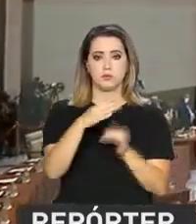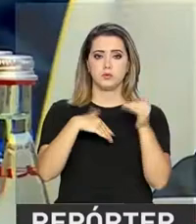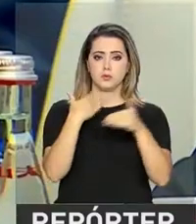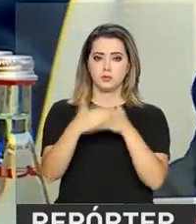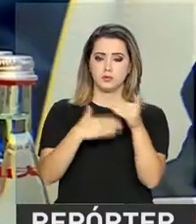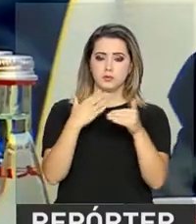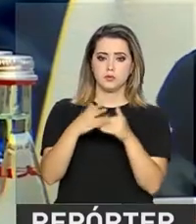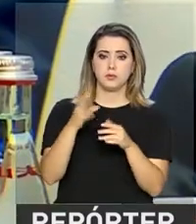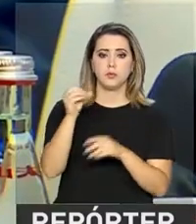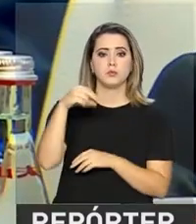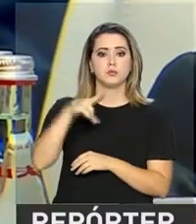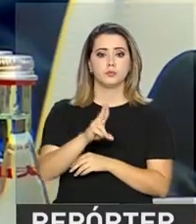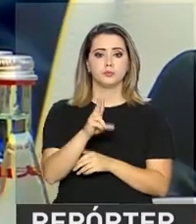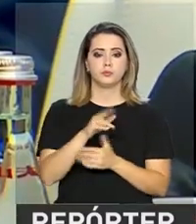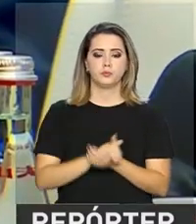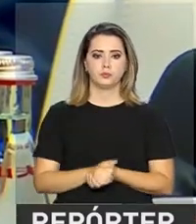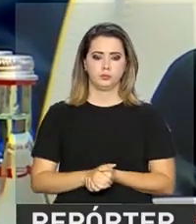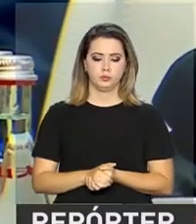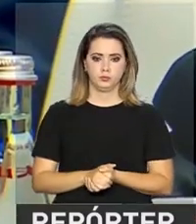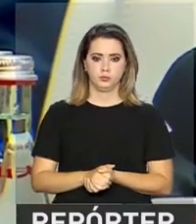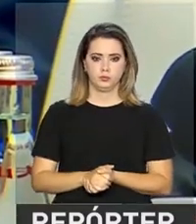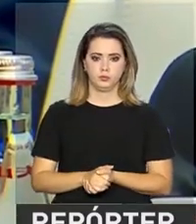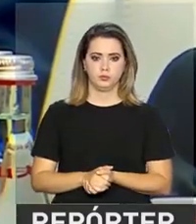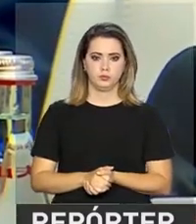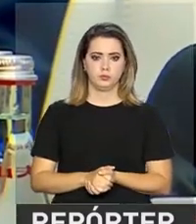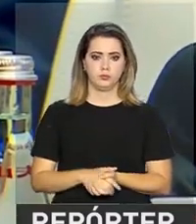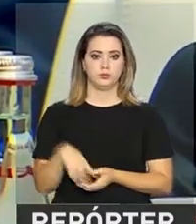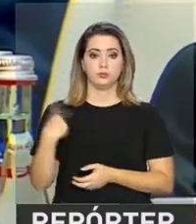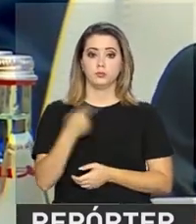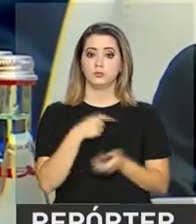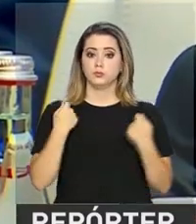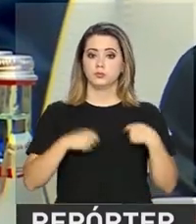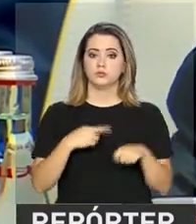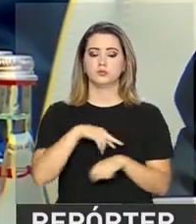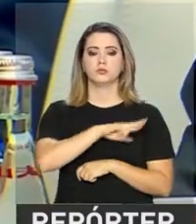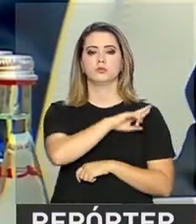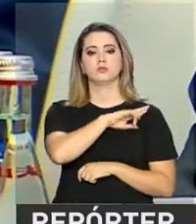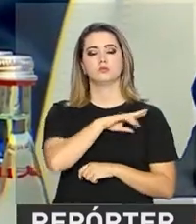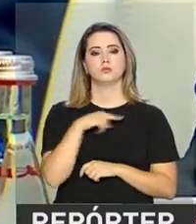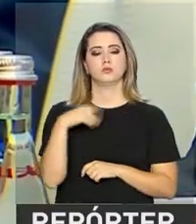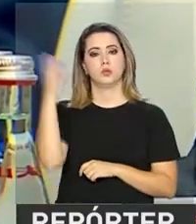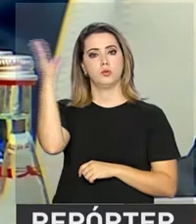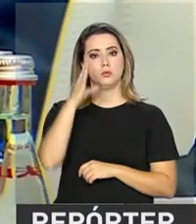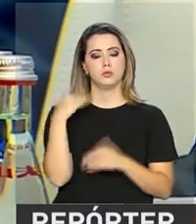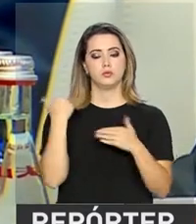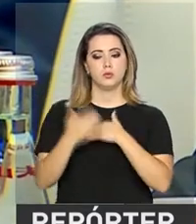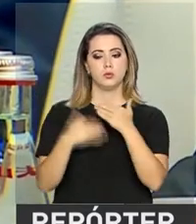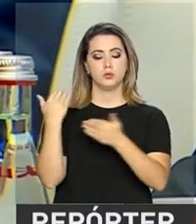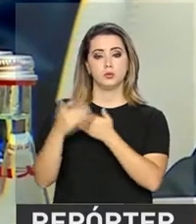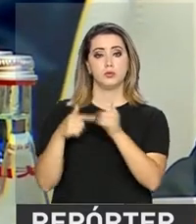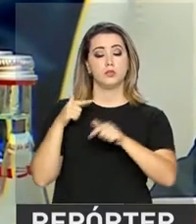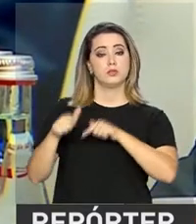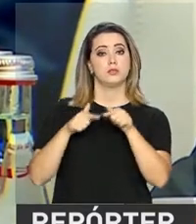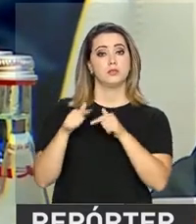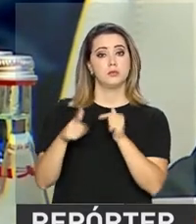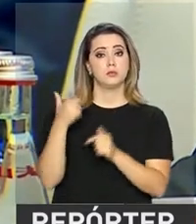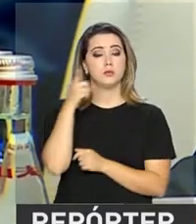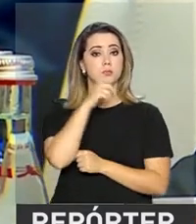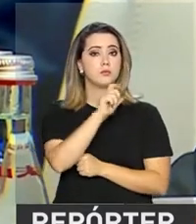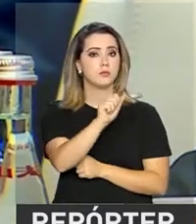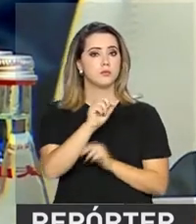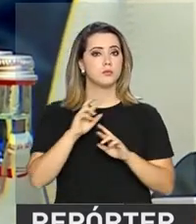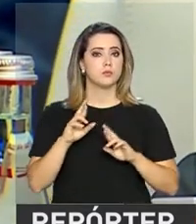Unidas. É dessa forma, com responsabilidade e abertura, que o Brasil continuará a trabalhar para alcançar